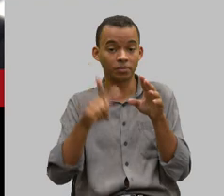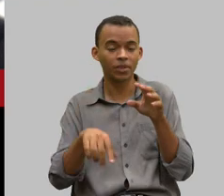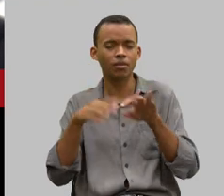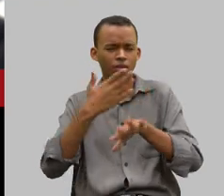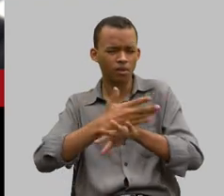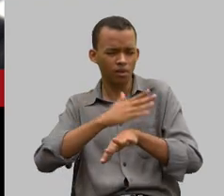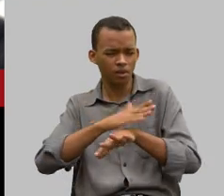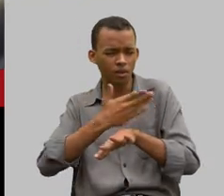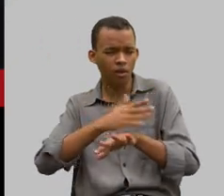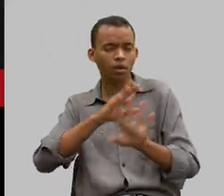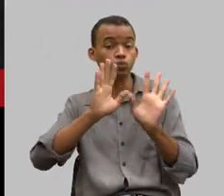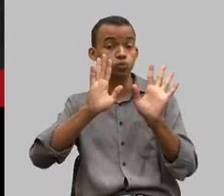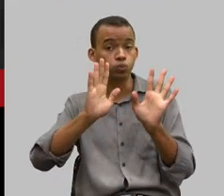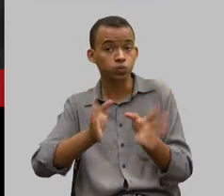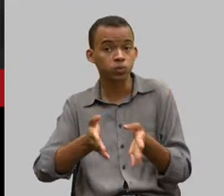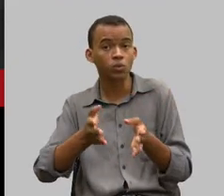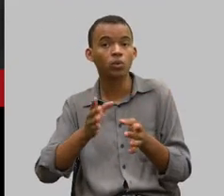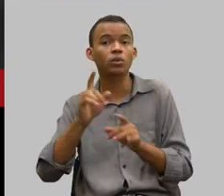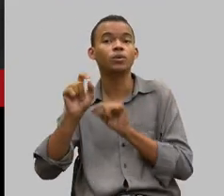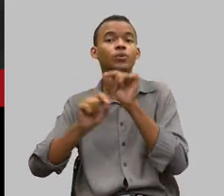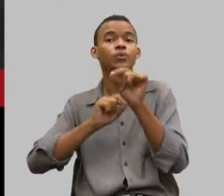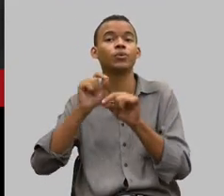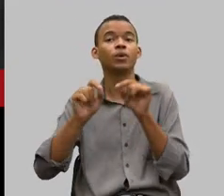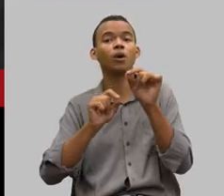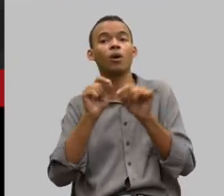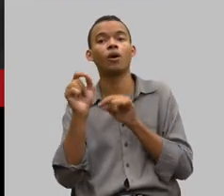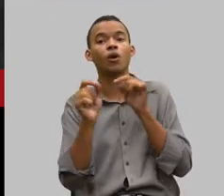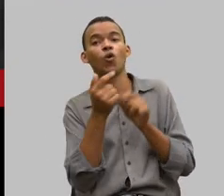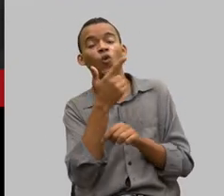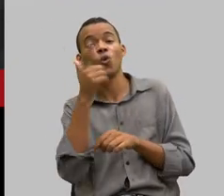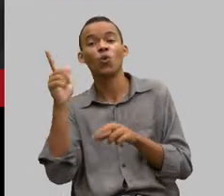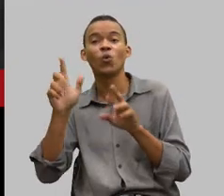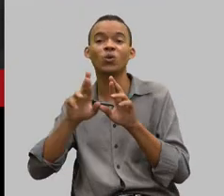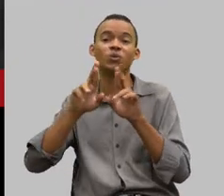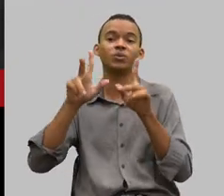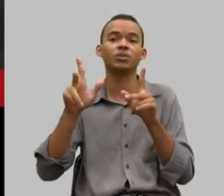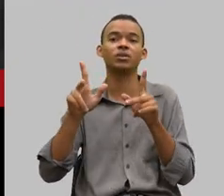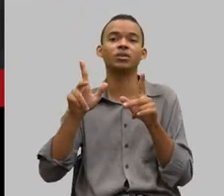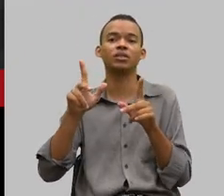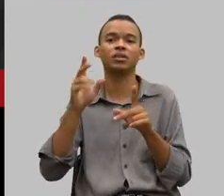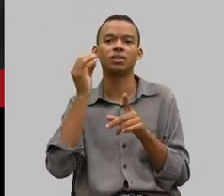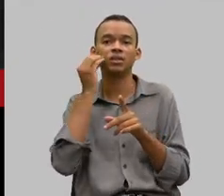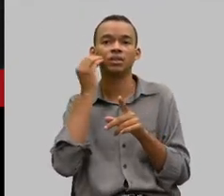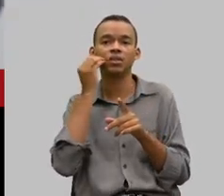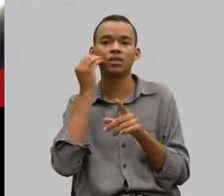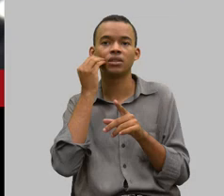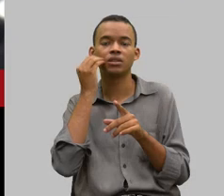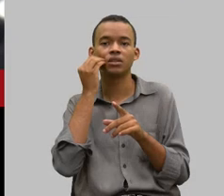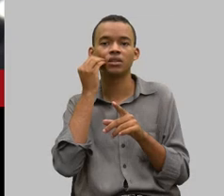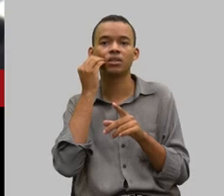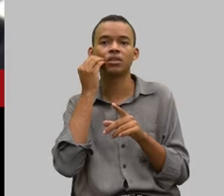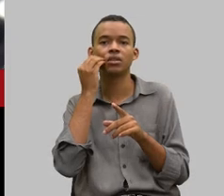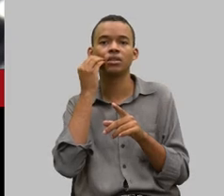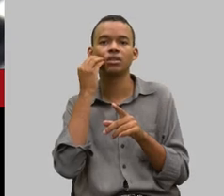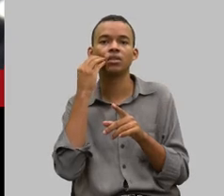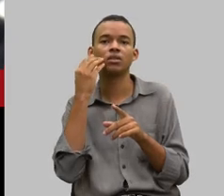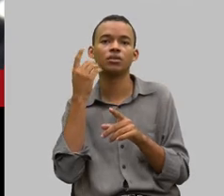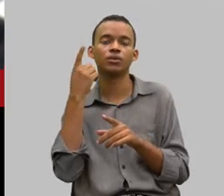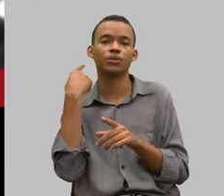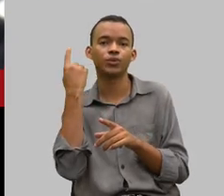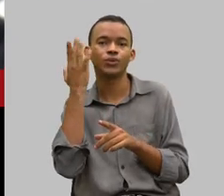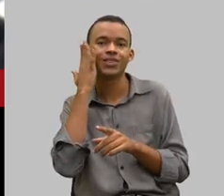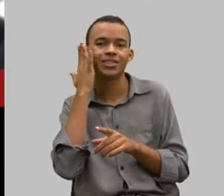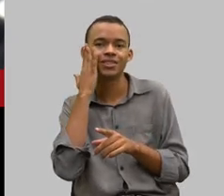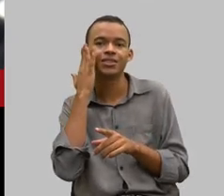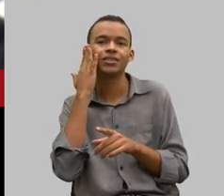foram feitos o que foi feito de diferente pro controle dessas emendas em positivas que a gente sabe que só o fpm só o que